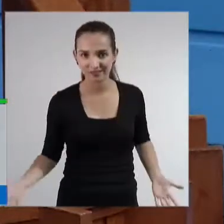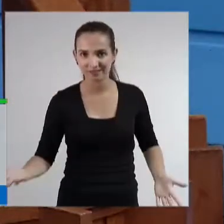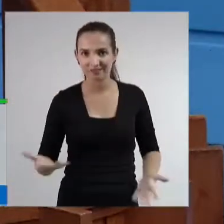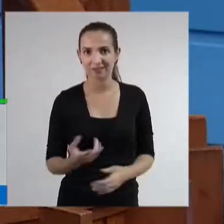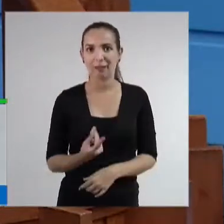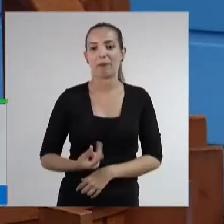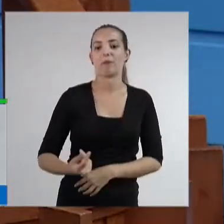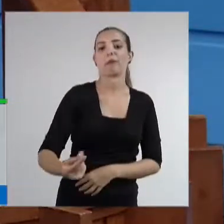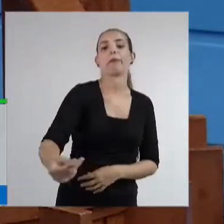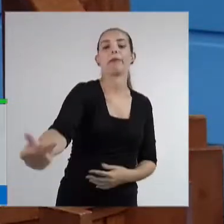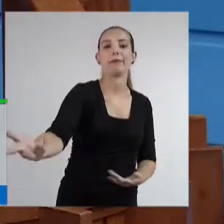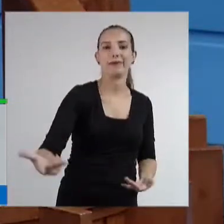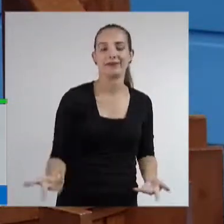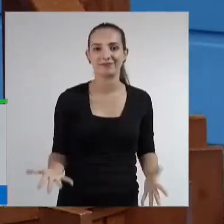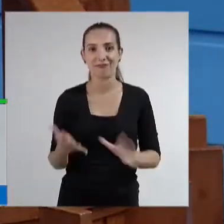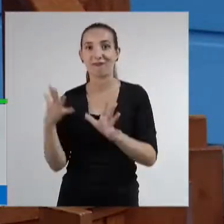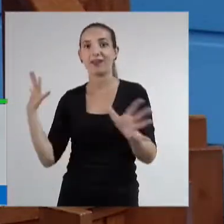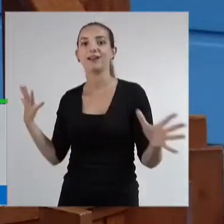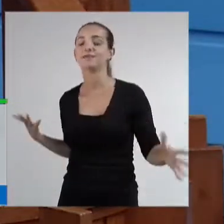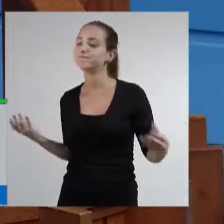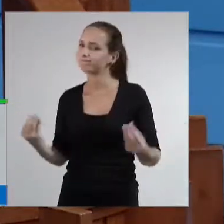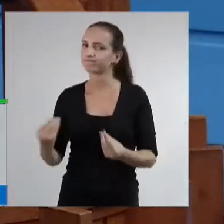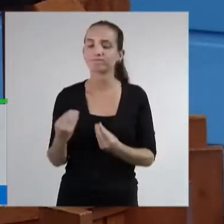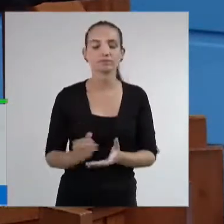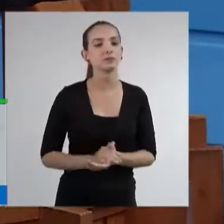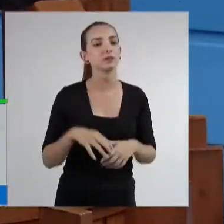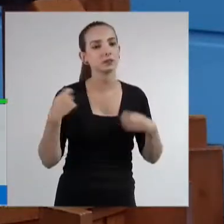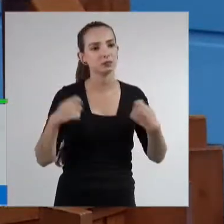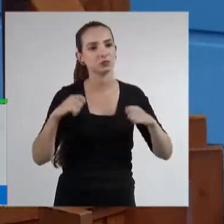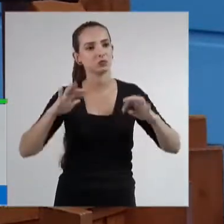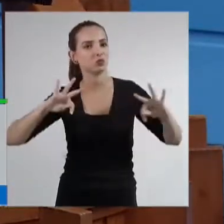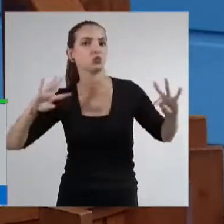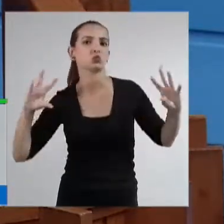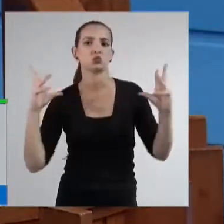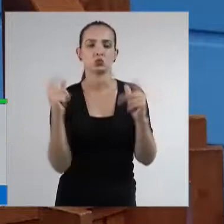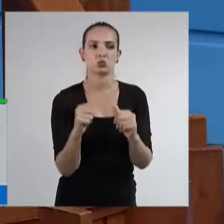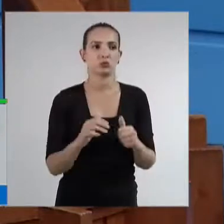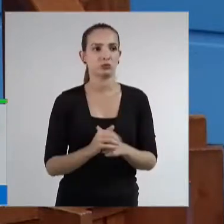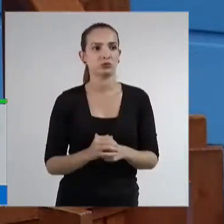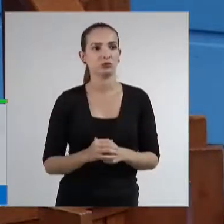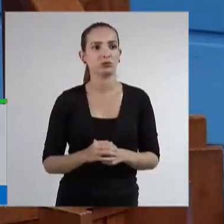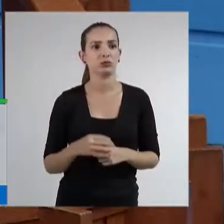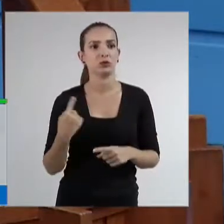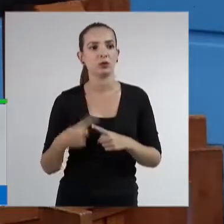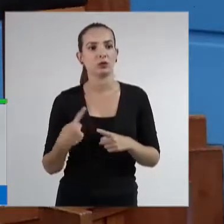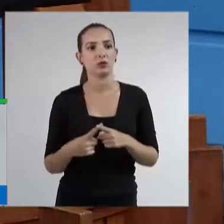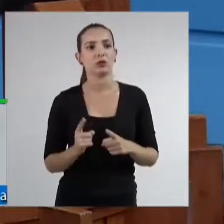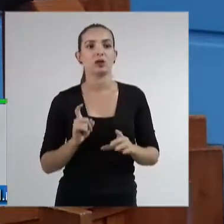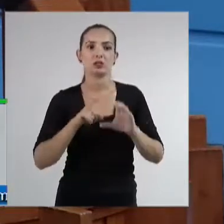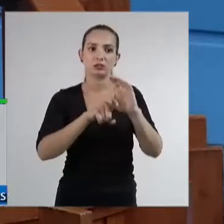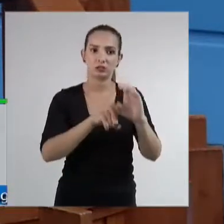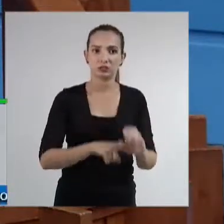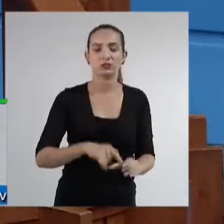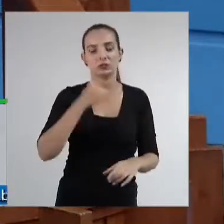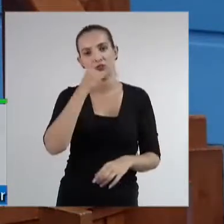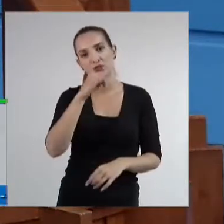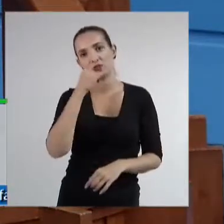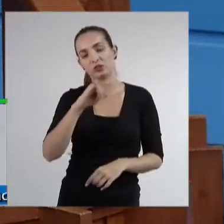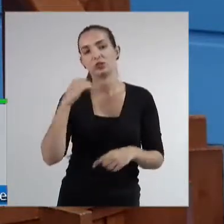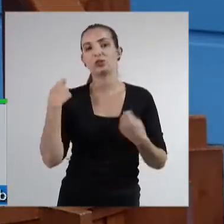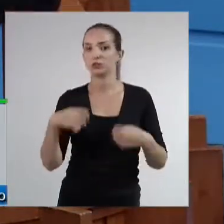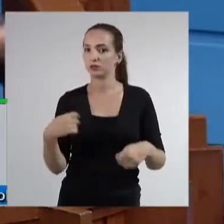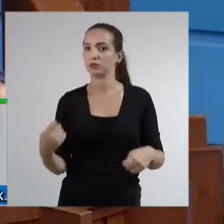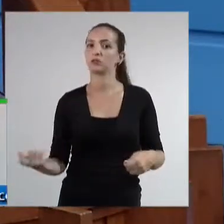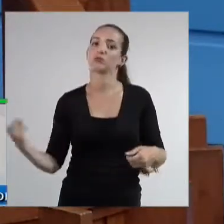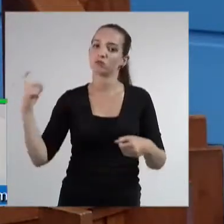uma coisa geral, como aconteceu na conta de energia. Foi um aumento para todo mundo. Foi quase